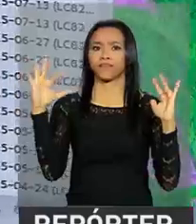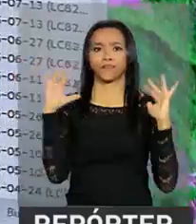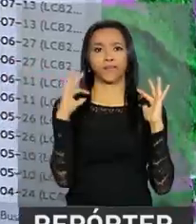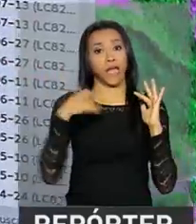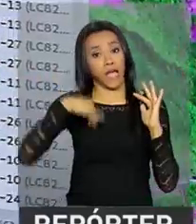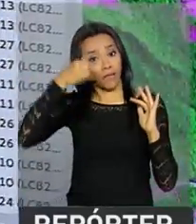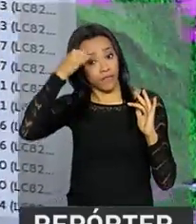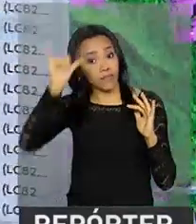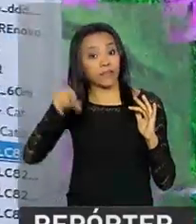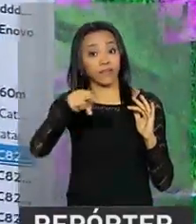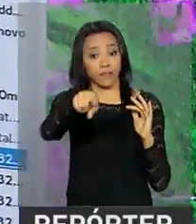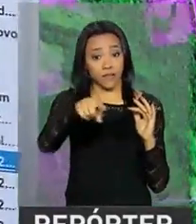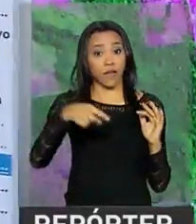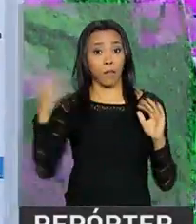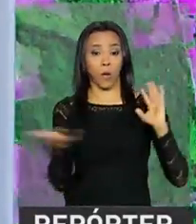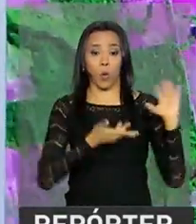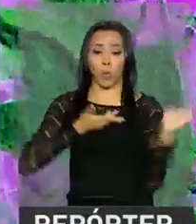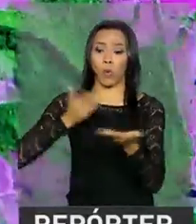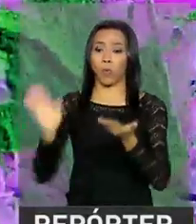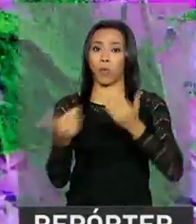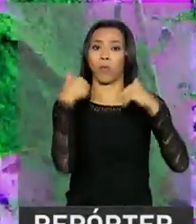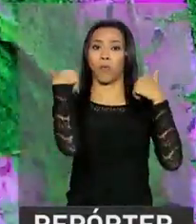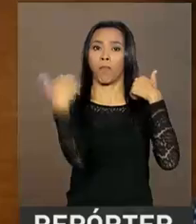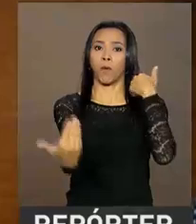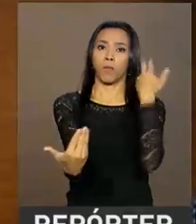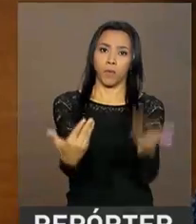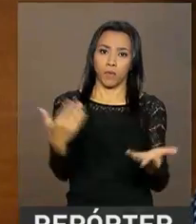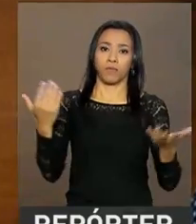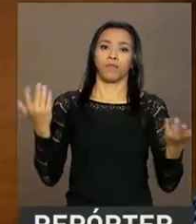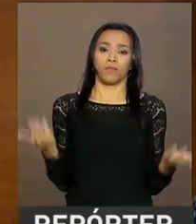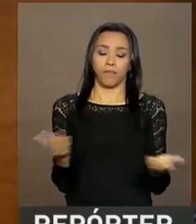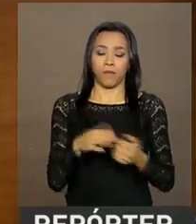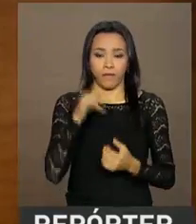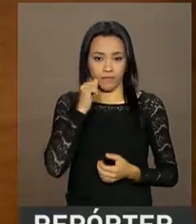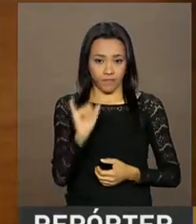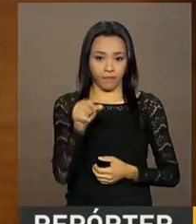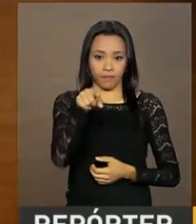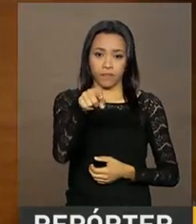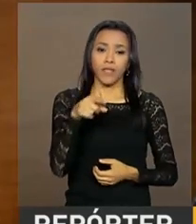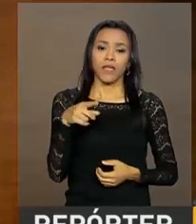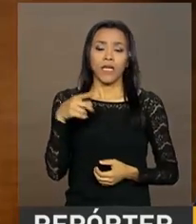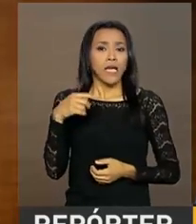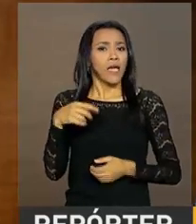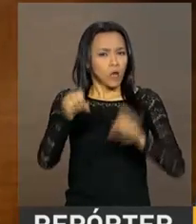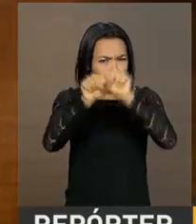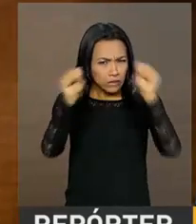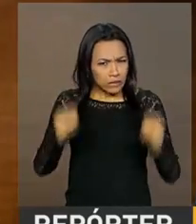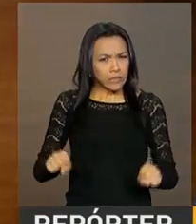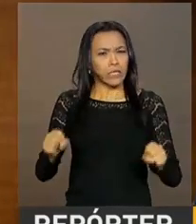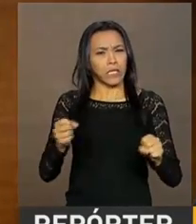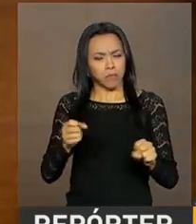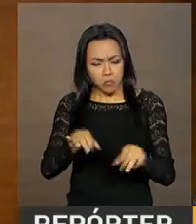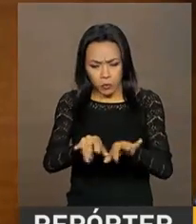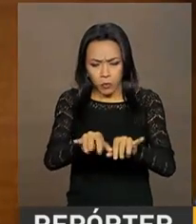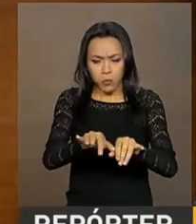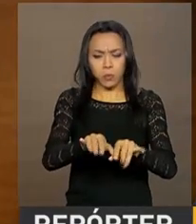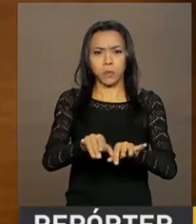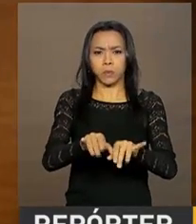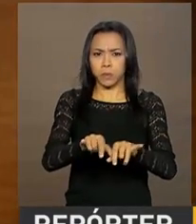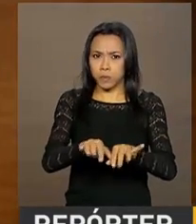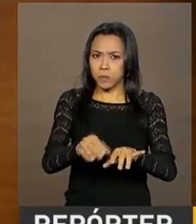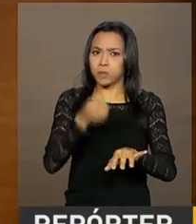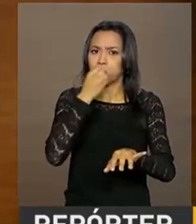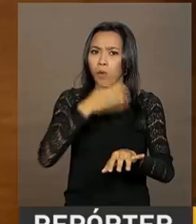às fraudes e frear o desmatamento ilegal. Um sistema muito mais preciso, todo eletrônico, você elimina